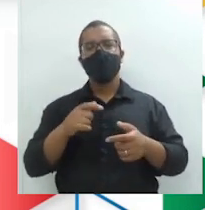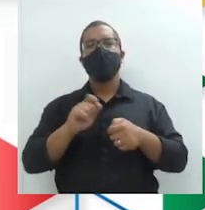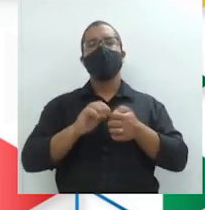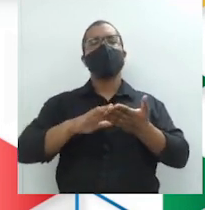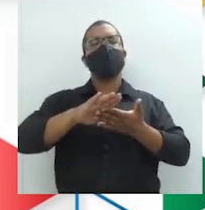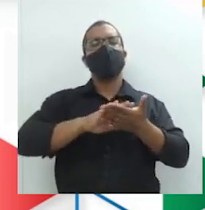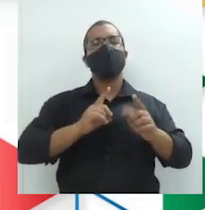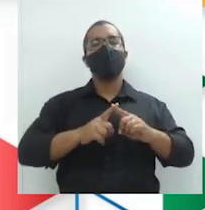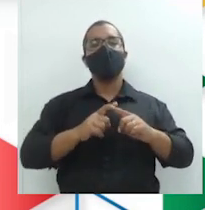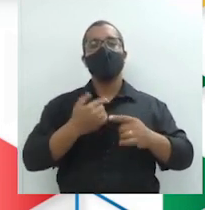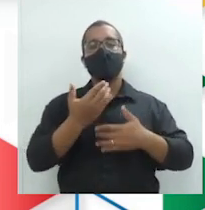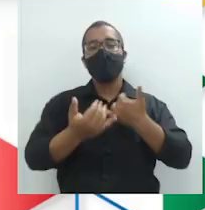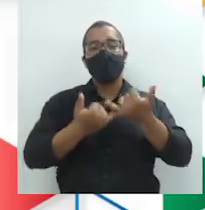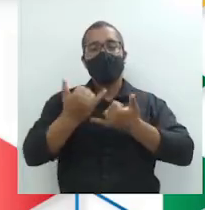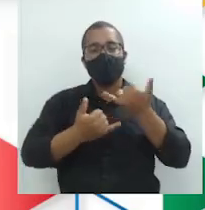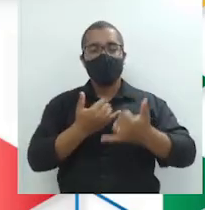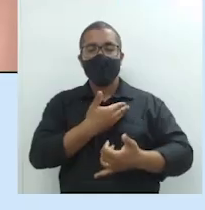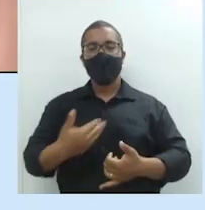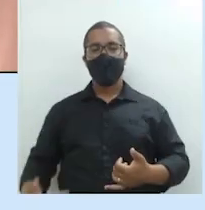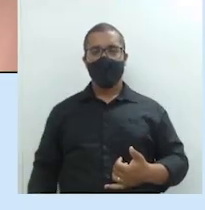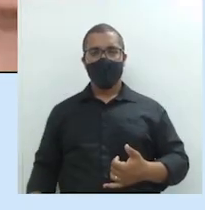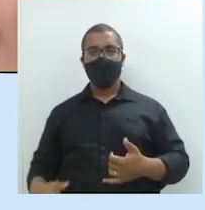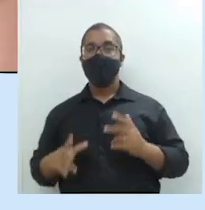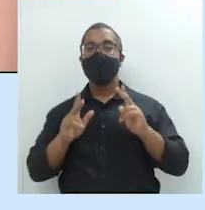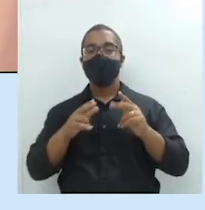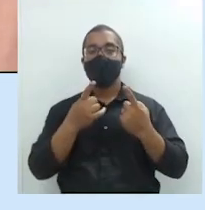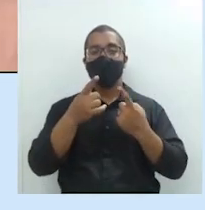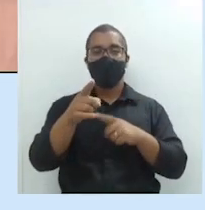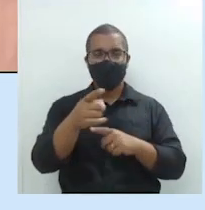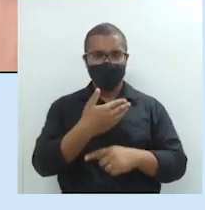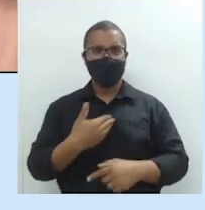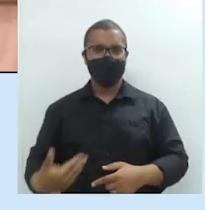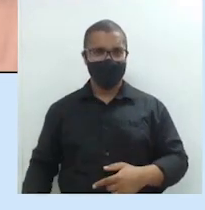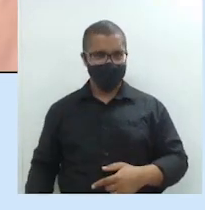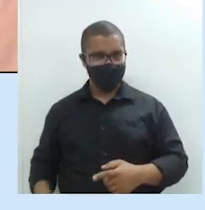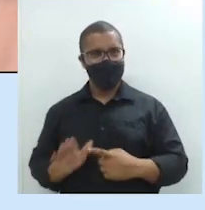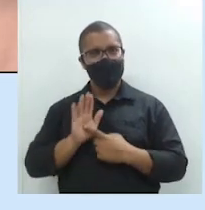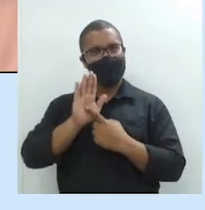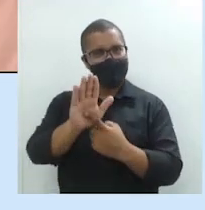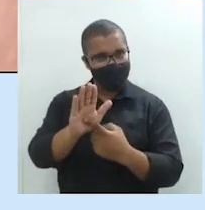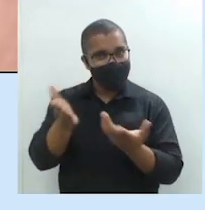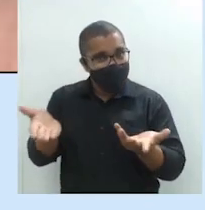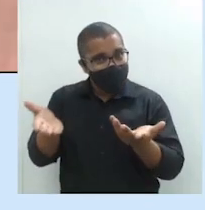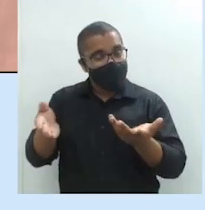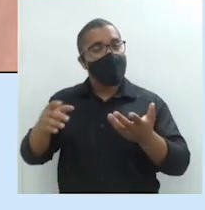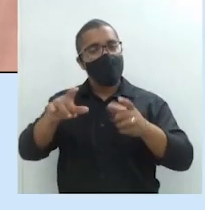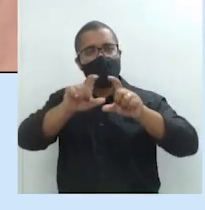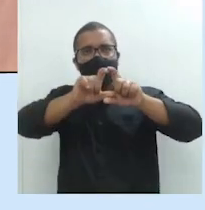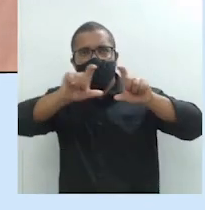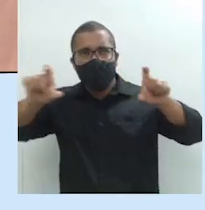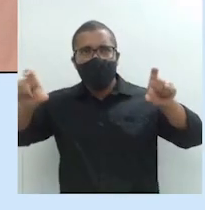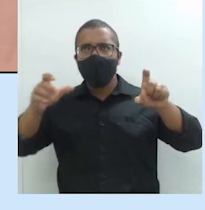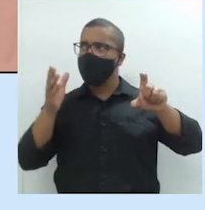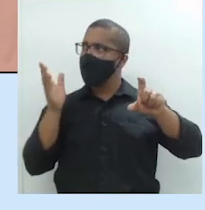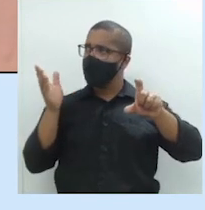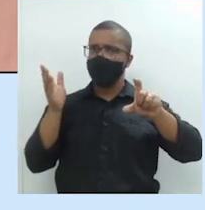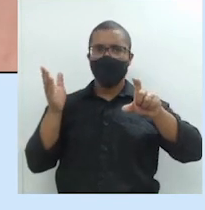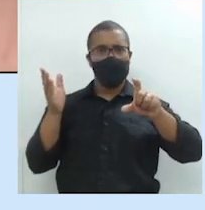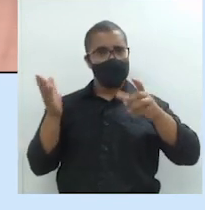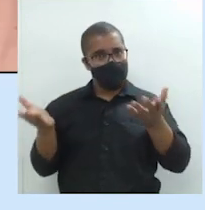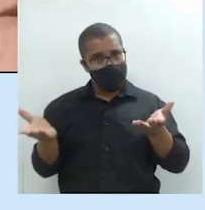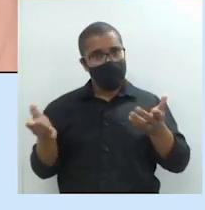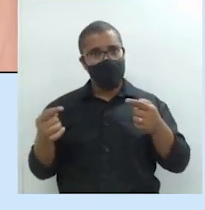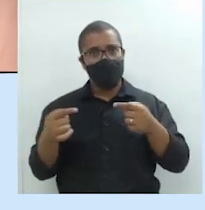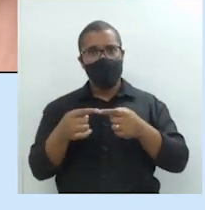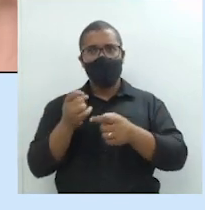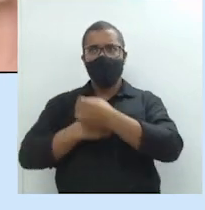de governo. É uma crítica ao governo. E olhem que essa tira, como aqui acabamos de ler, certo?